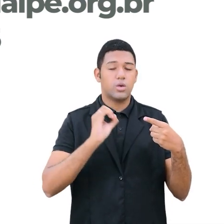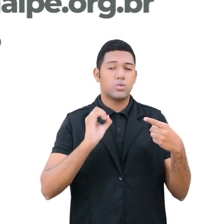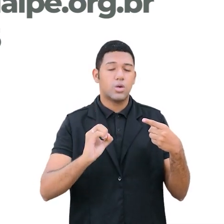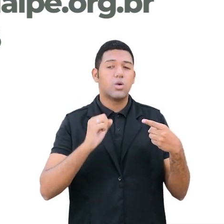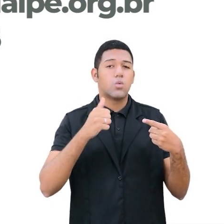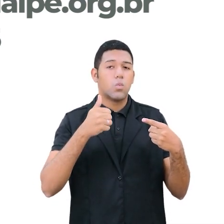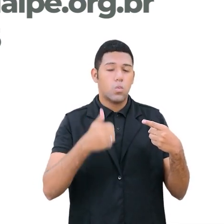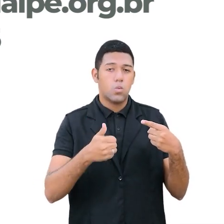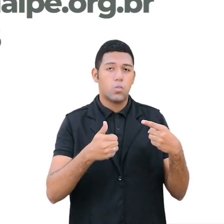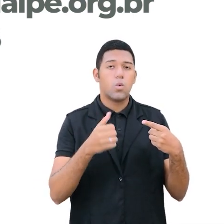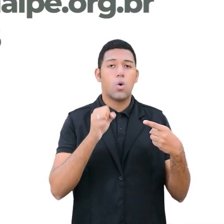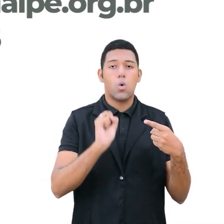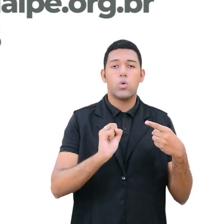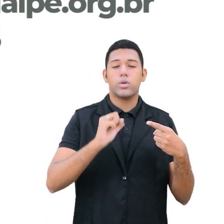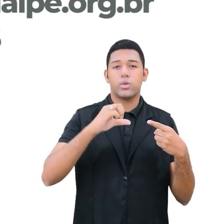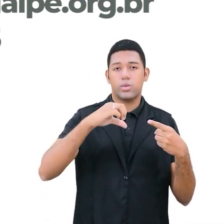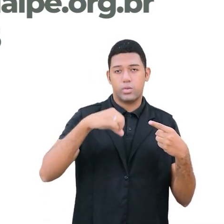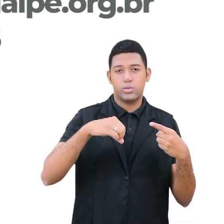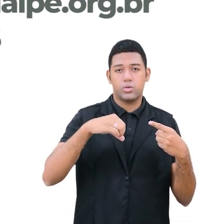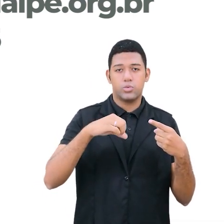0001 86